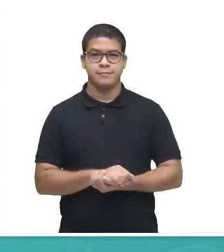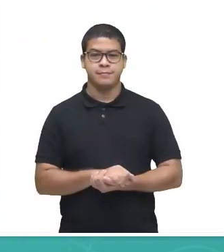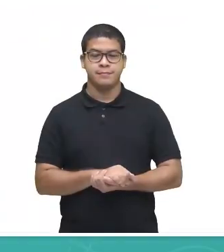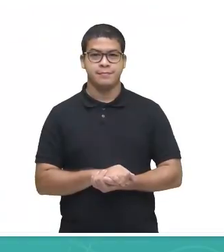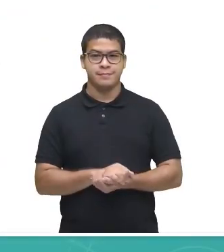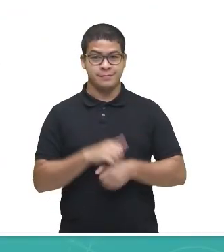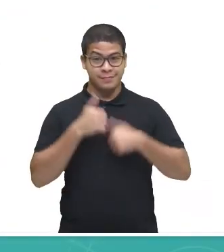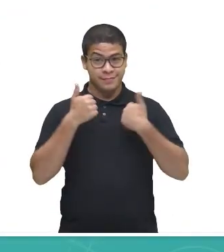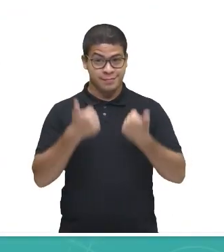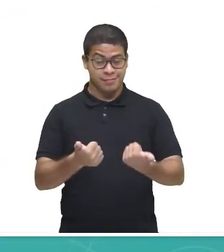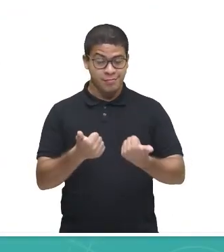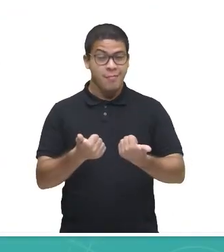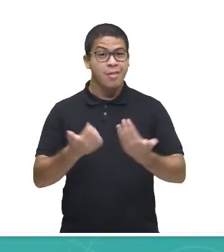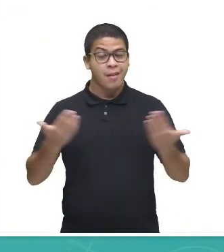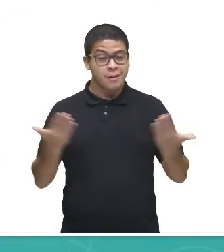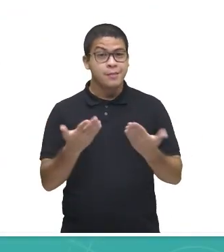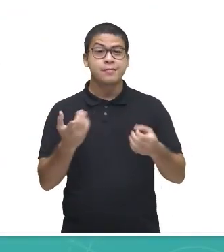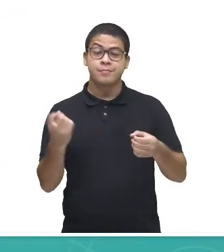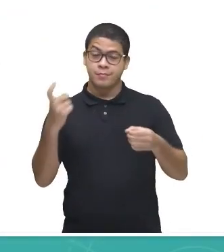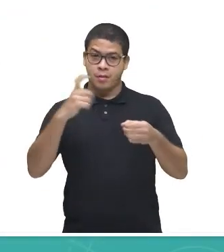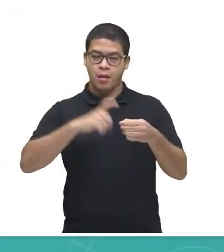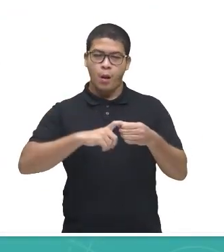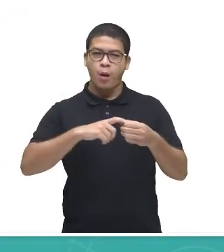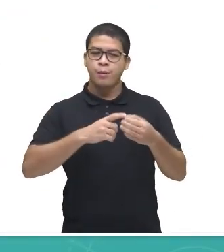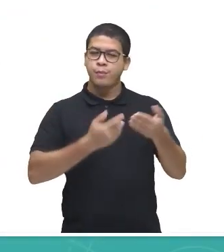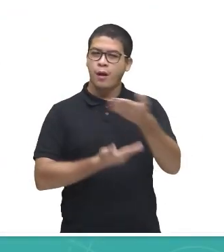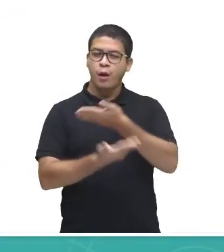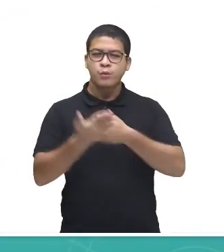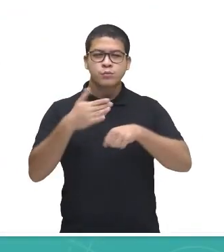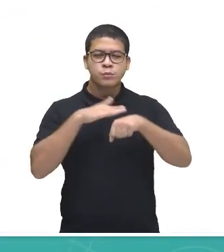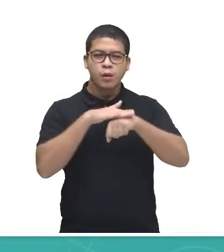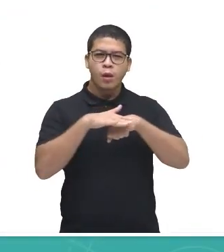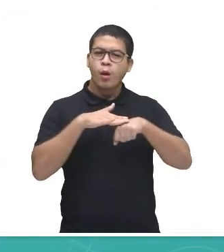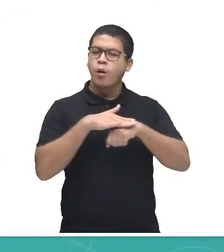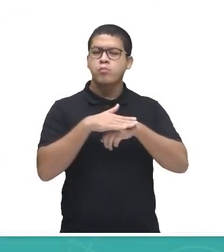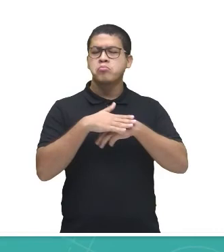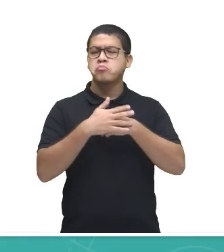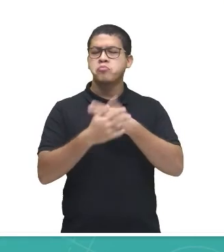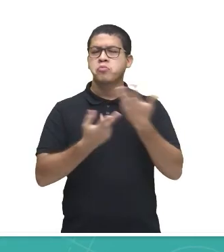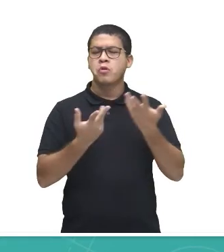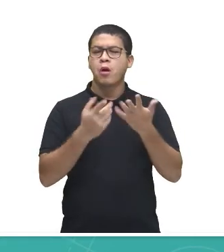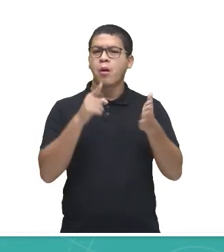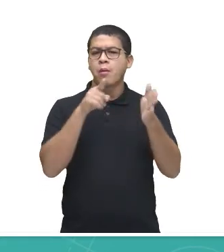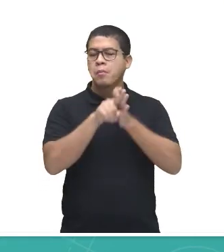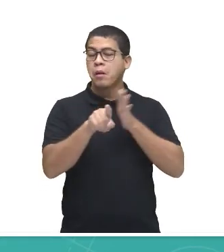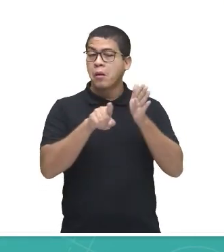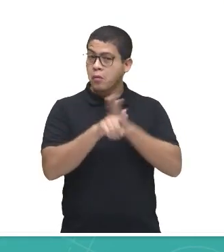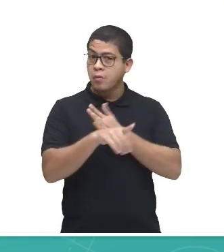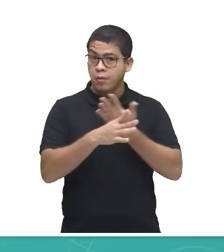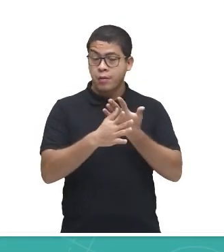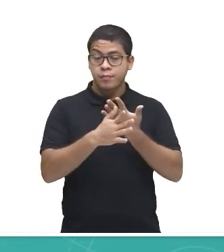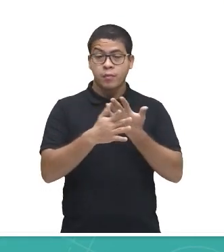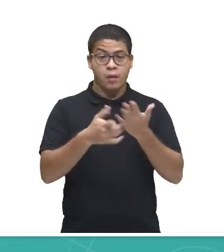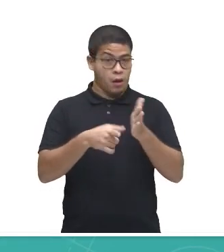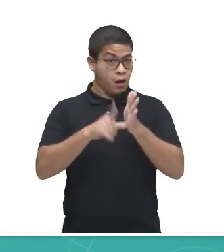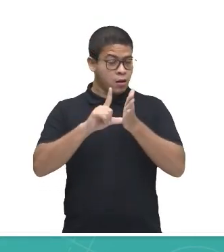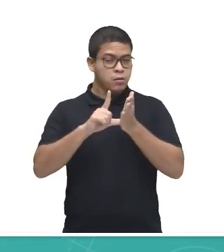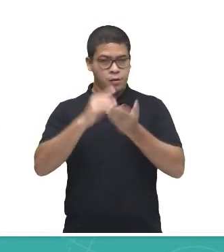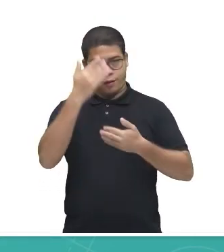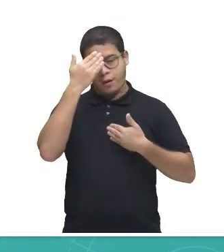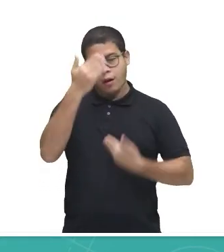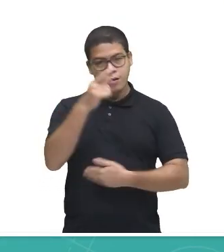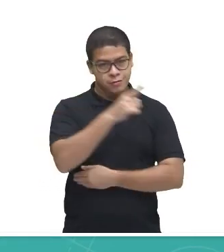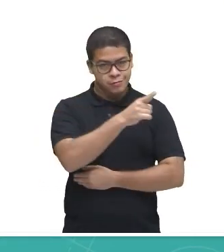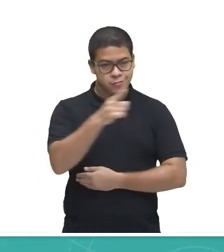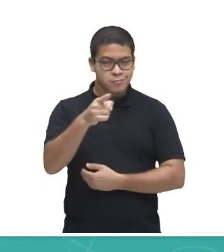Beleza, pessoal? Então estamos aqui de volta para conversarmos sobre nossas questões. Mas antes eu quero agradecer a participação de vocês aqui no